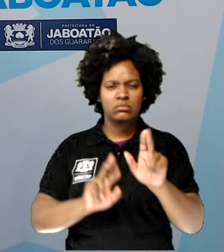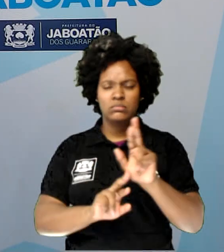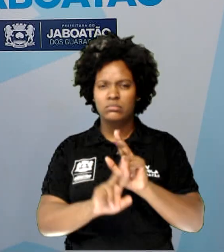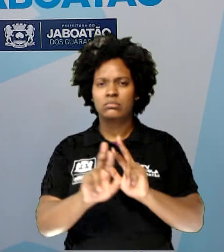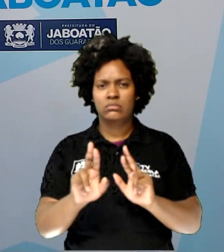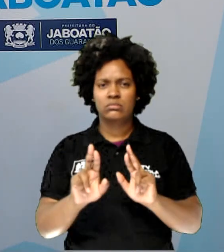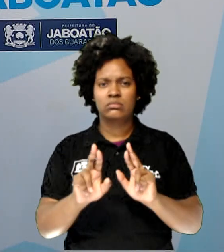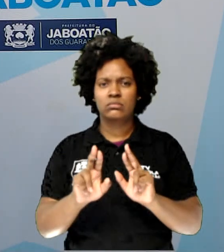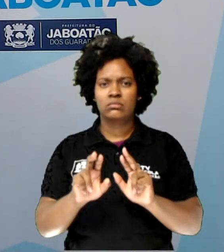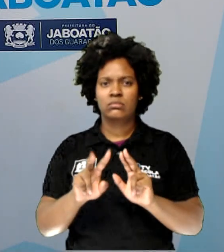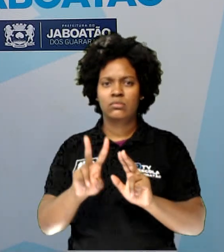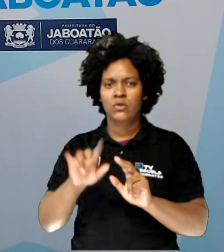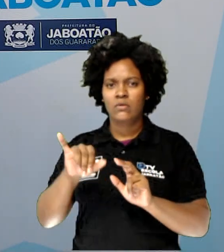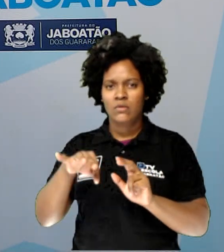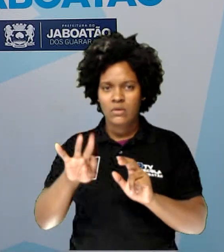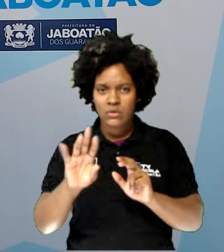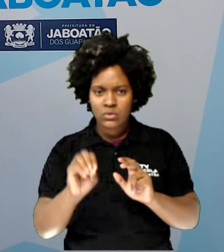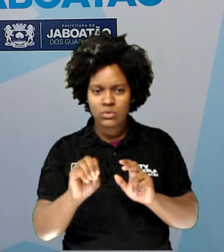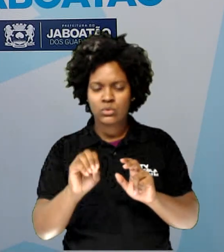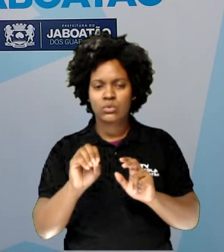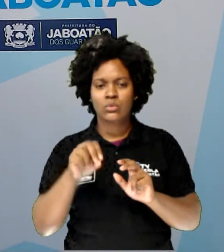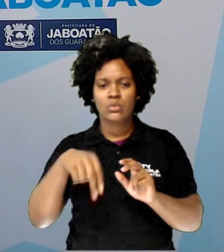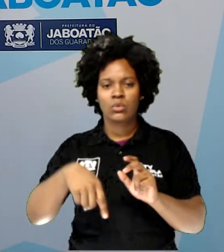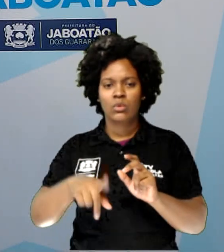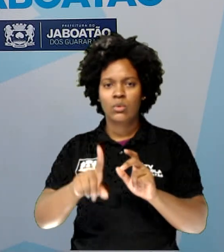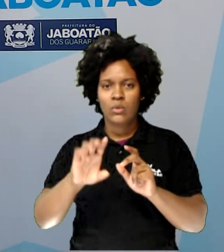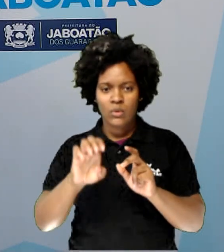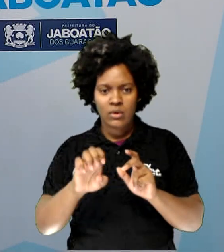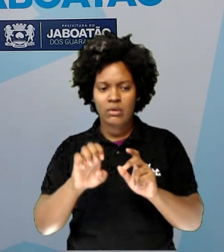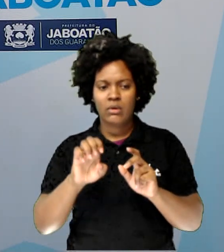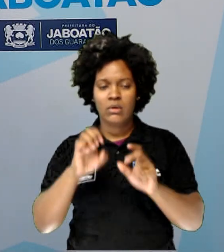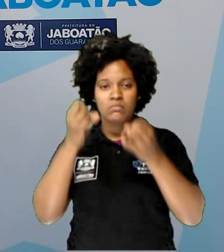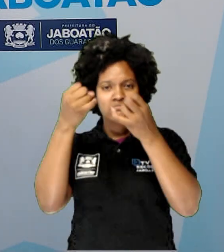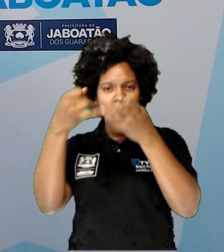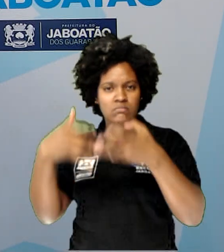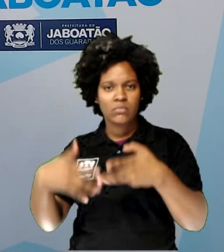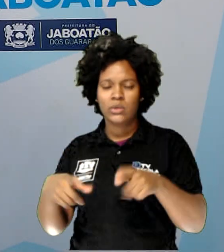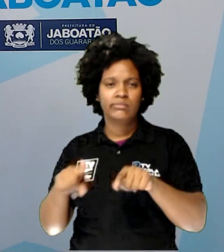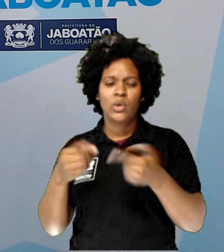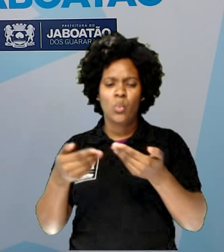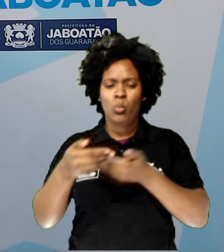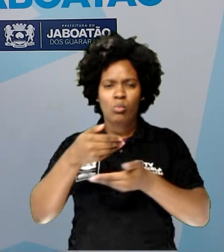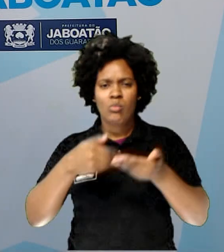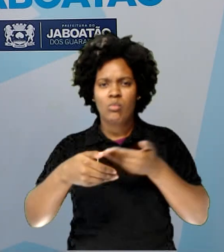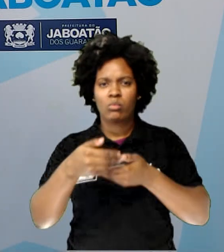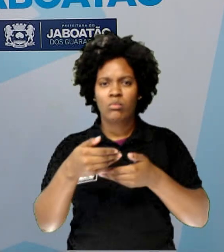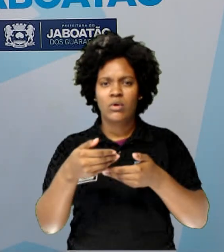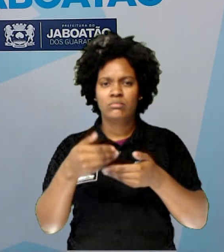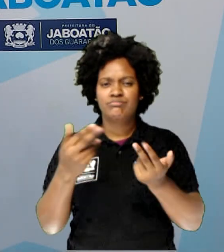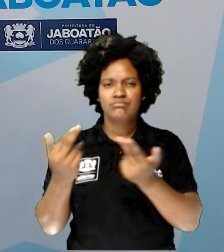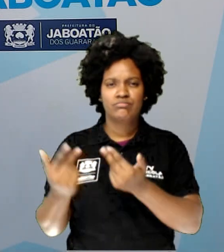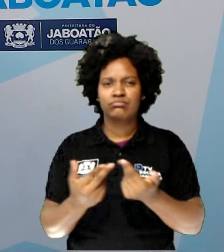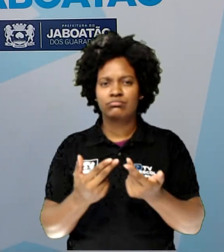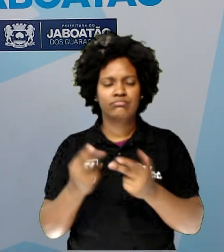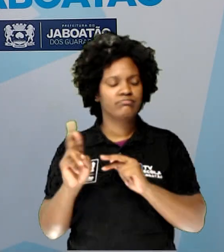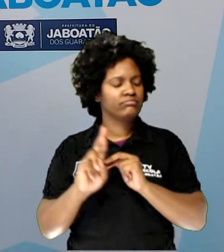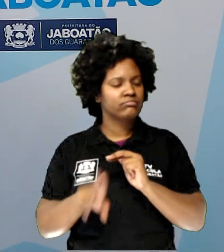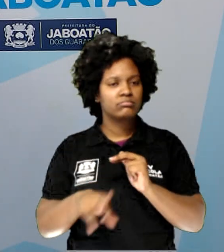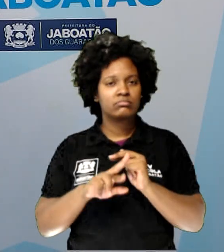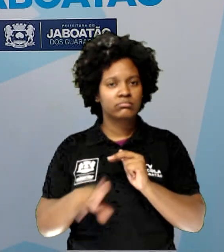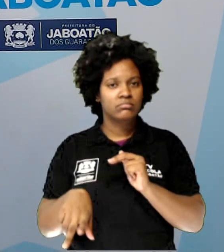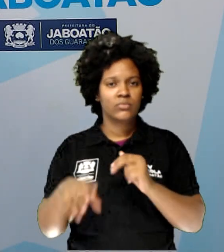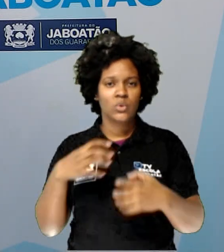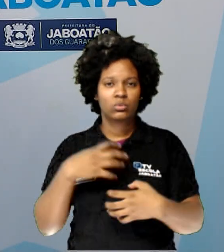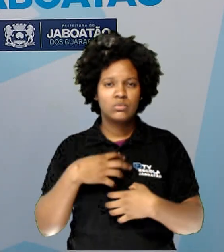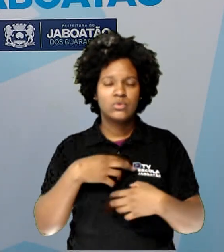E visto que, vai dar uma ideia de explicação. Portanto, não é a mesma relação sintático-semântica aí entre esses termos e o sentido